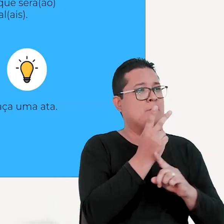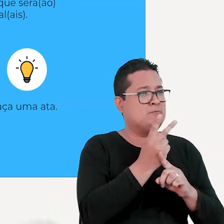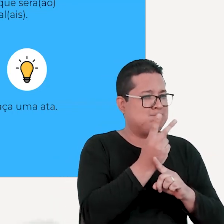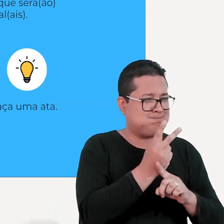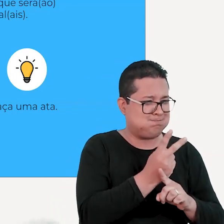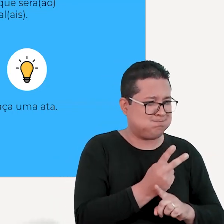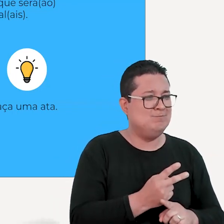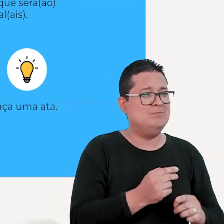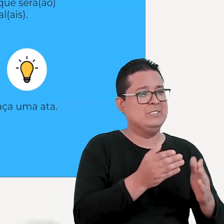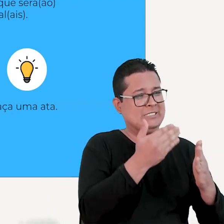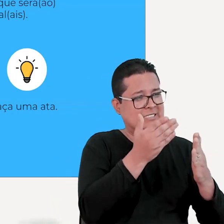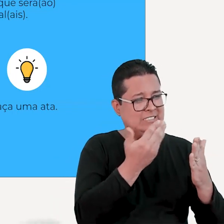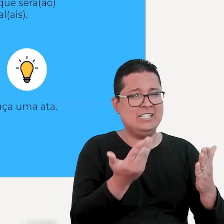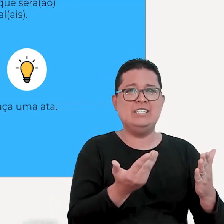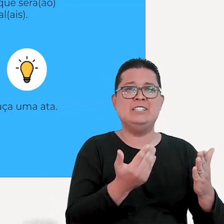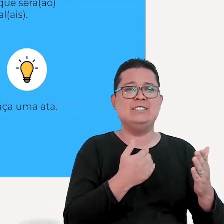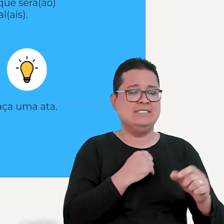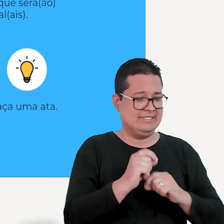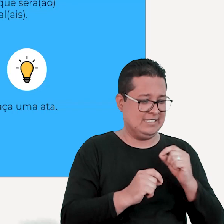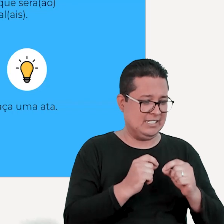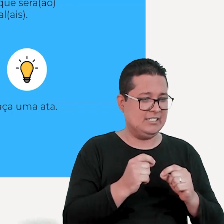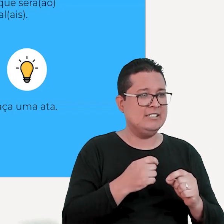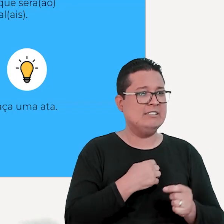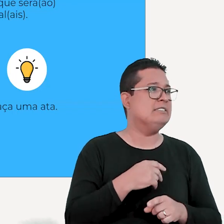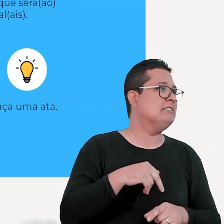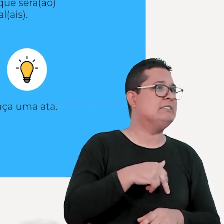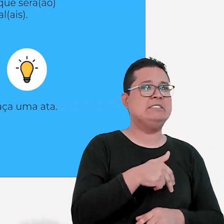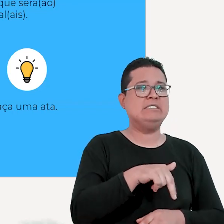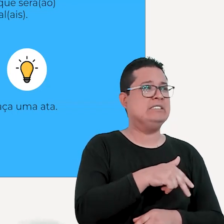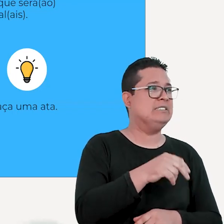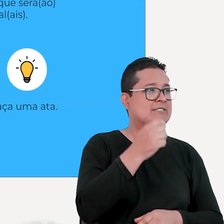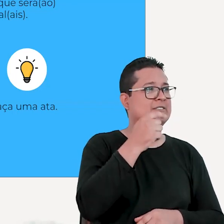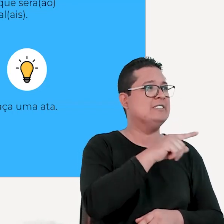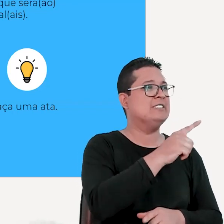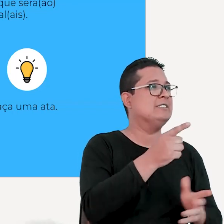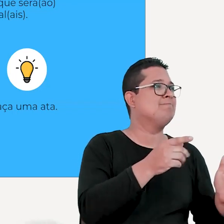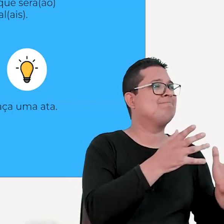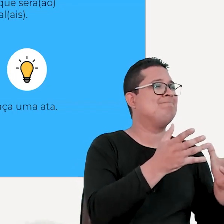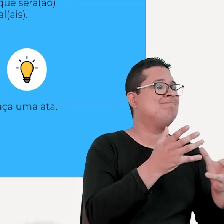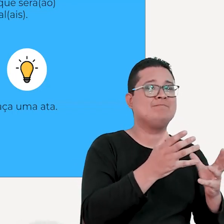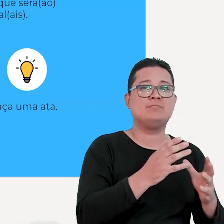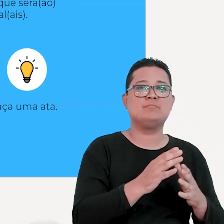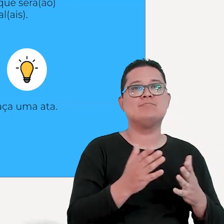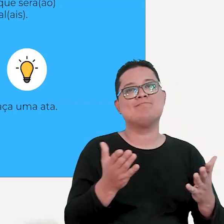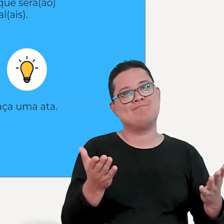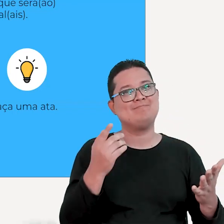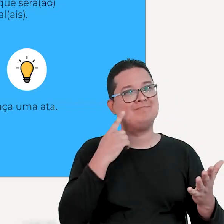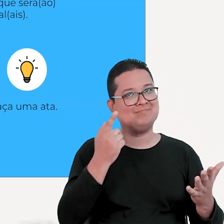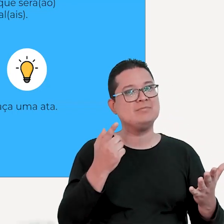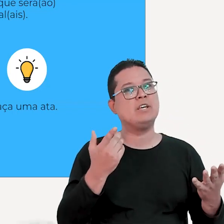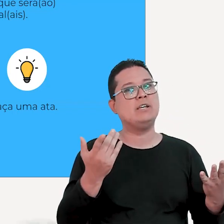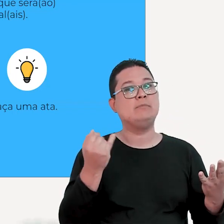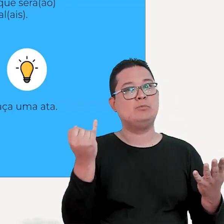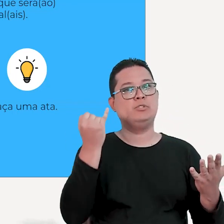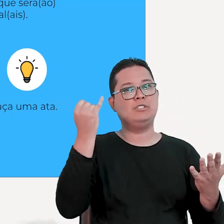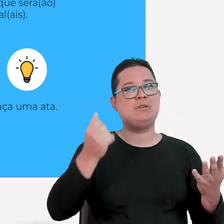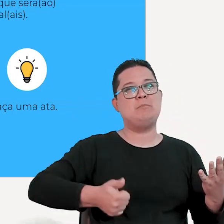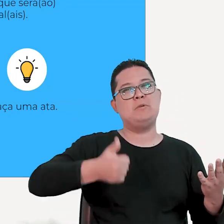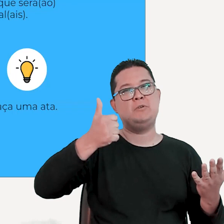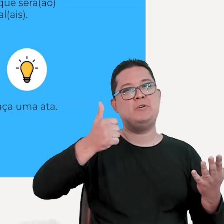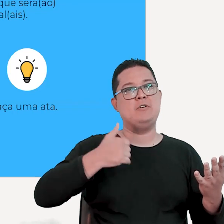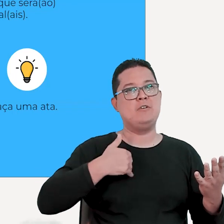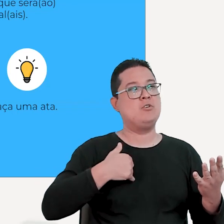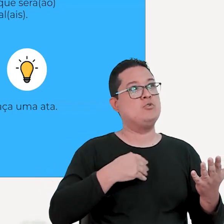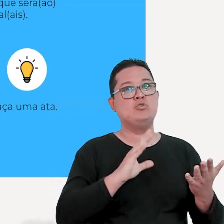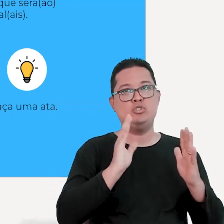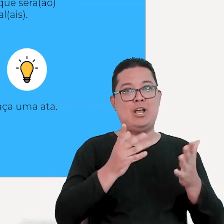seu trabalho muito mais rápido e efetivo. Então, já tire todas as dúvidas e anote o nome dos pontos focais. Outra dica,